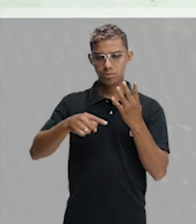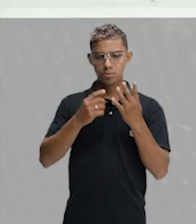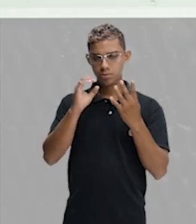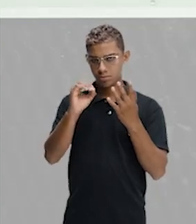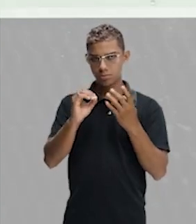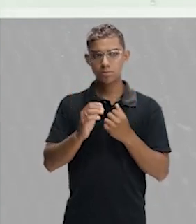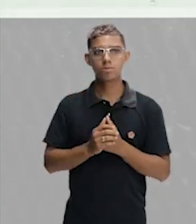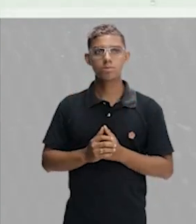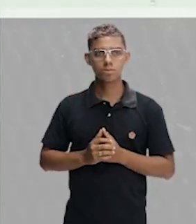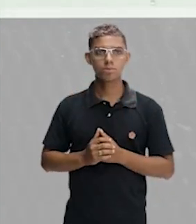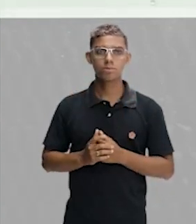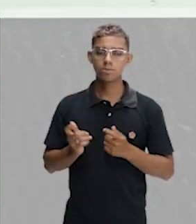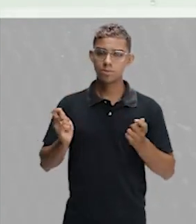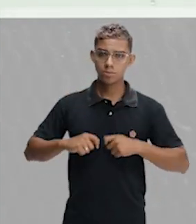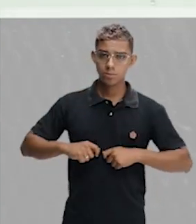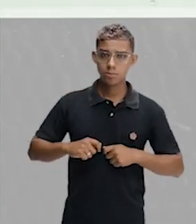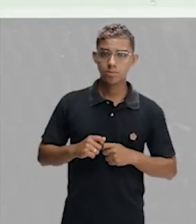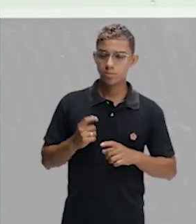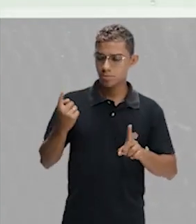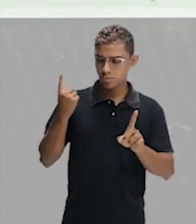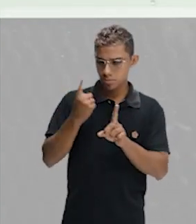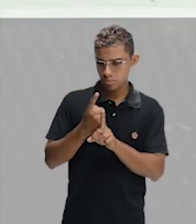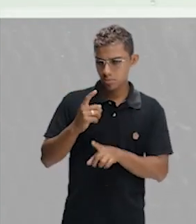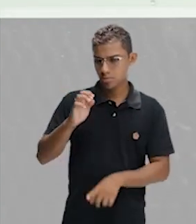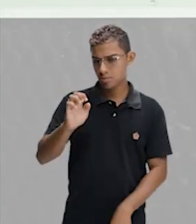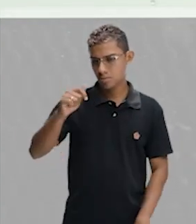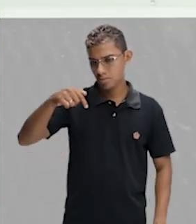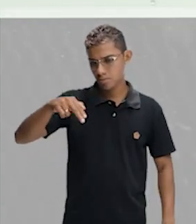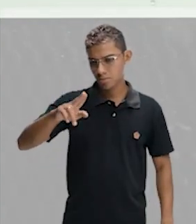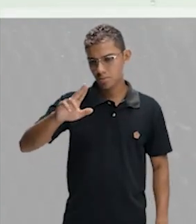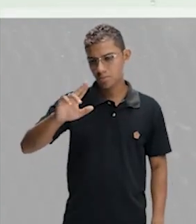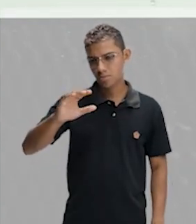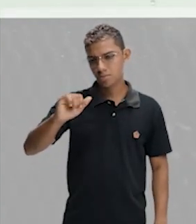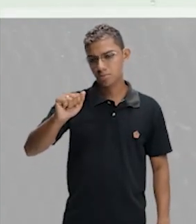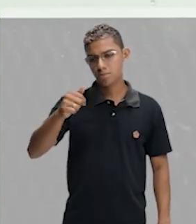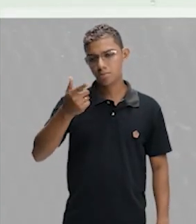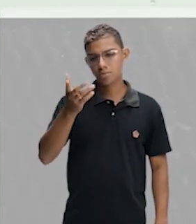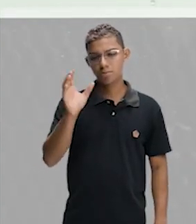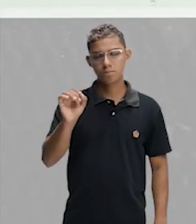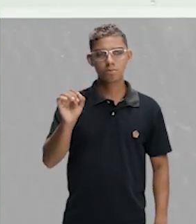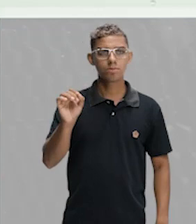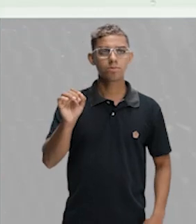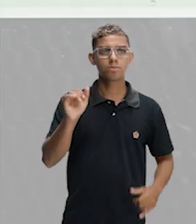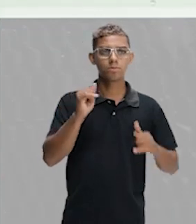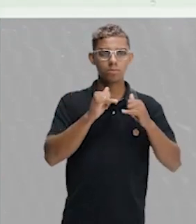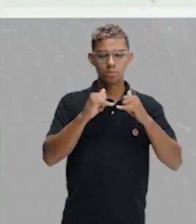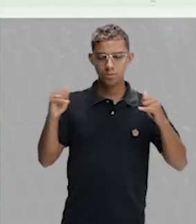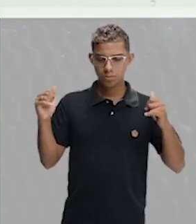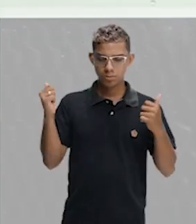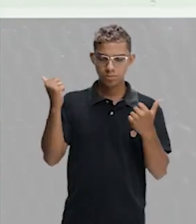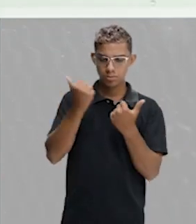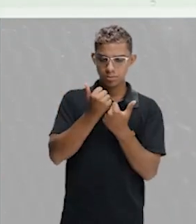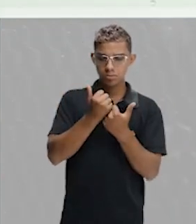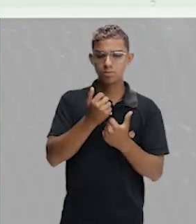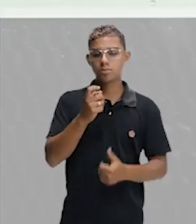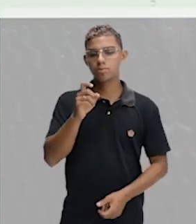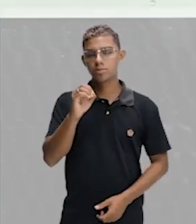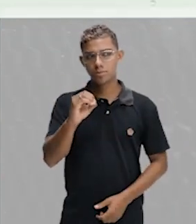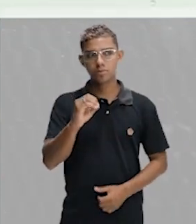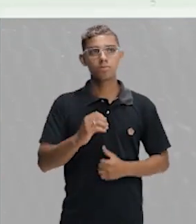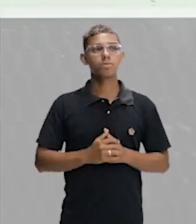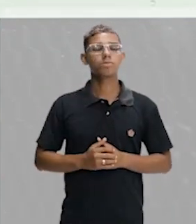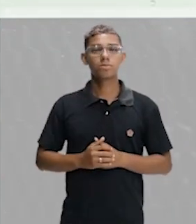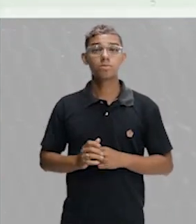certo bastor encontrar equação da reta aí e substituir o X por 0 turminha Beleza